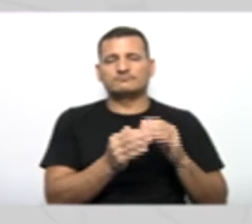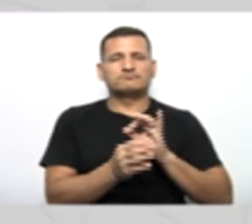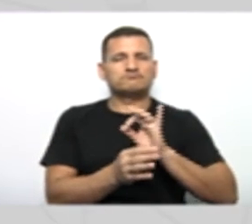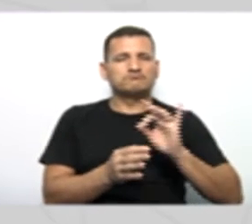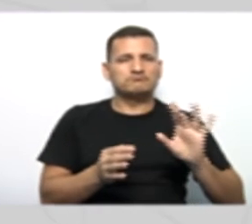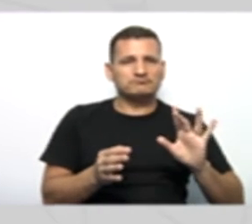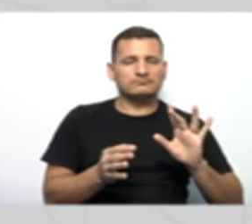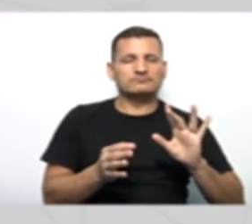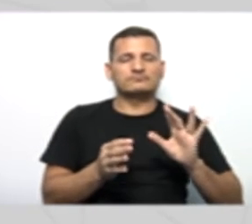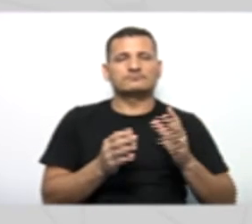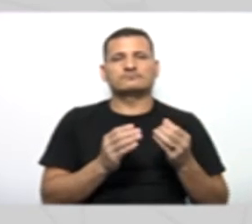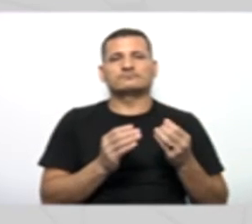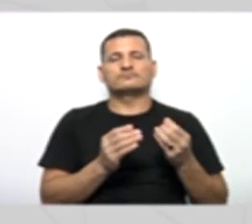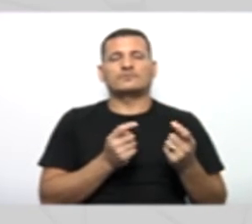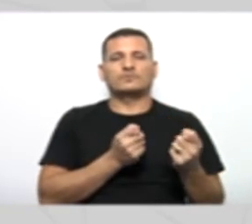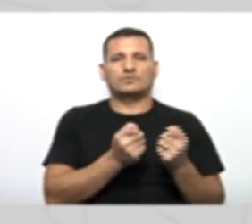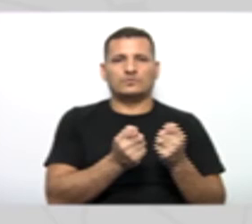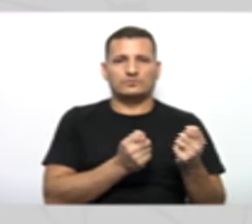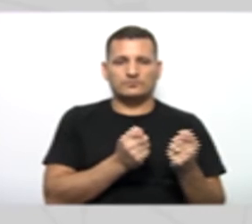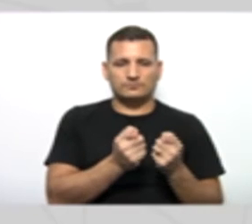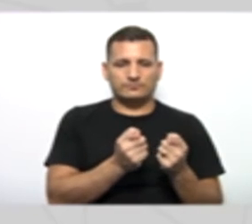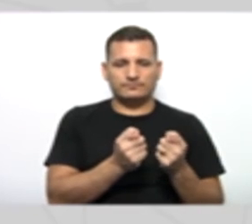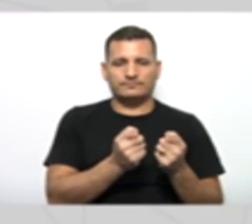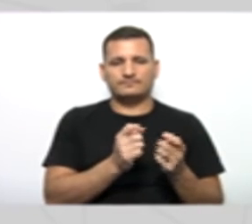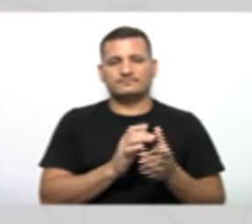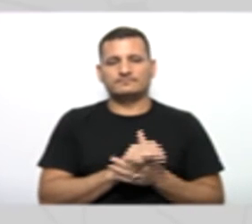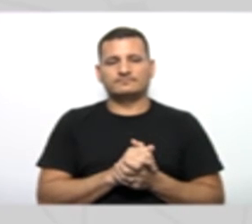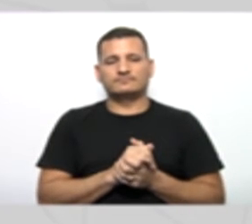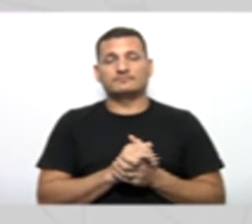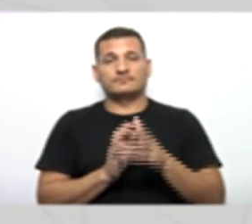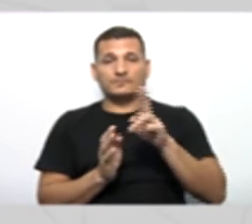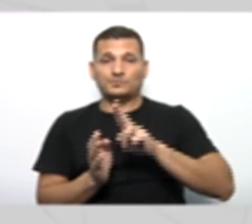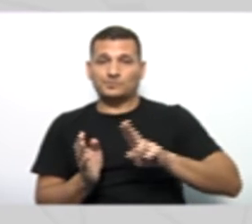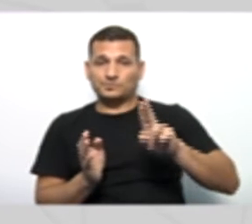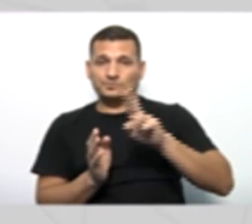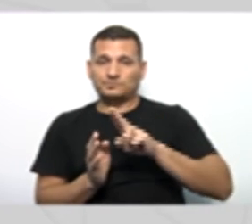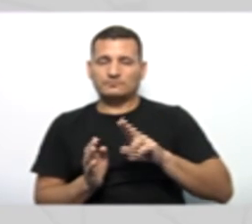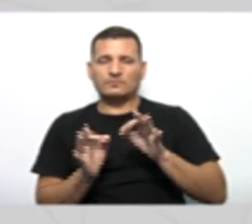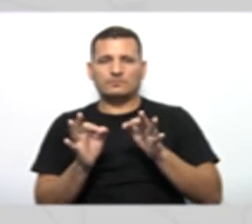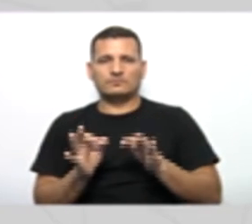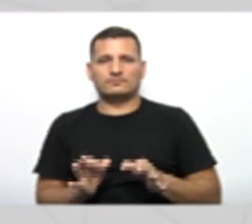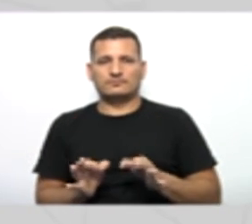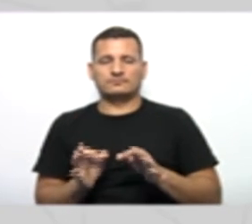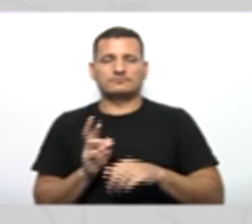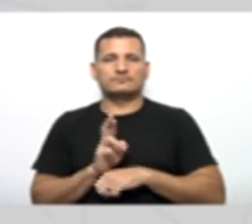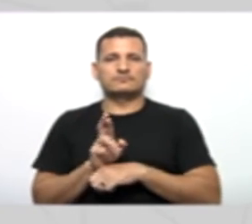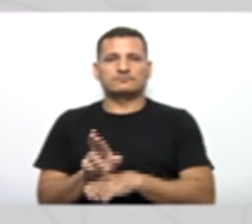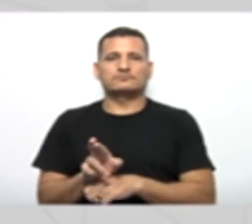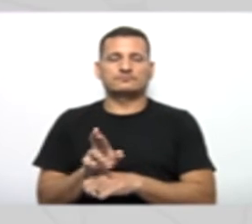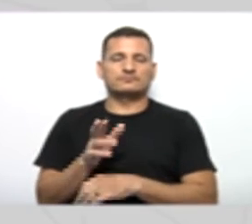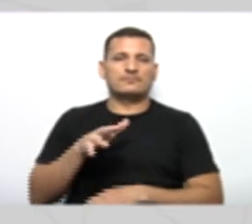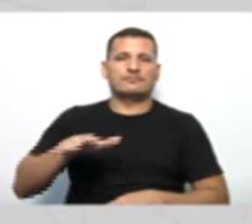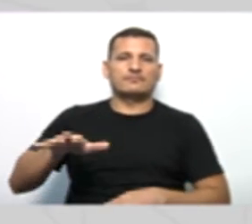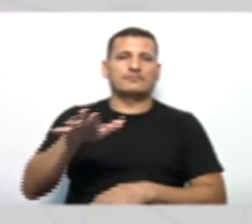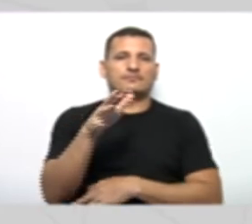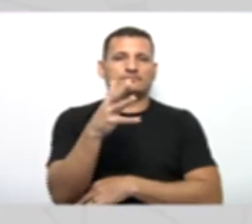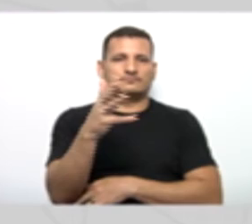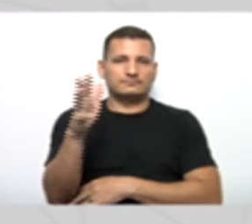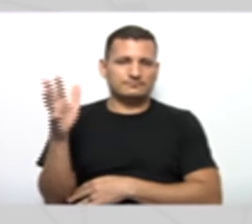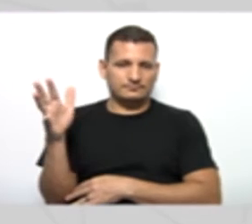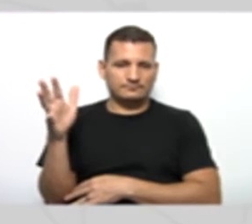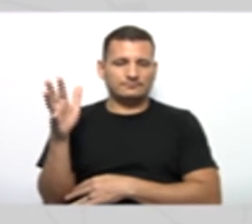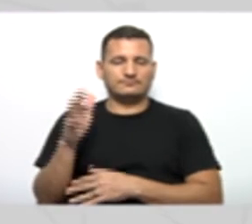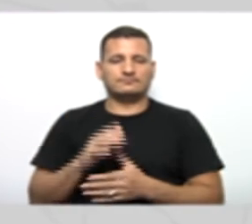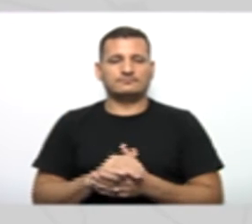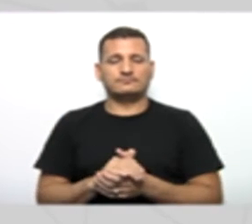um desenvolvimento econômico, através do uso racional dos recursos ambientais e